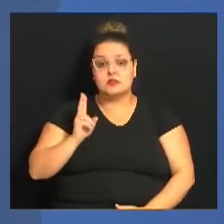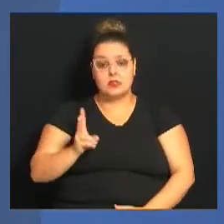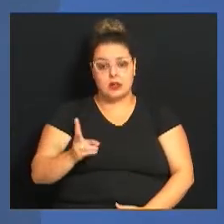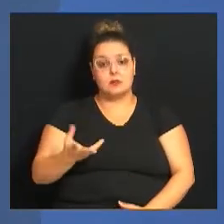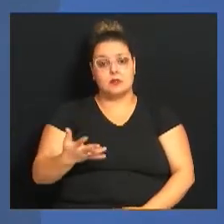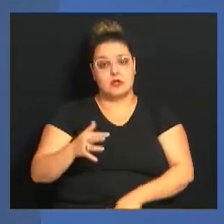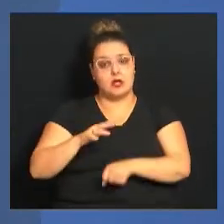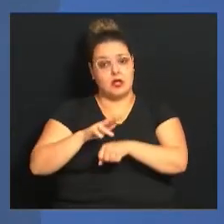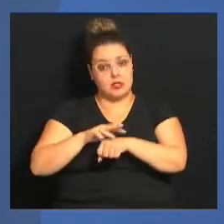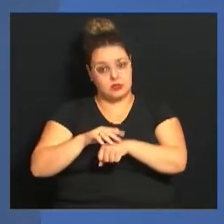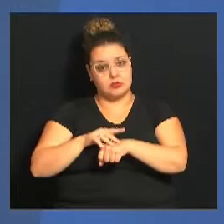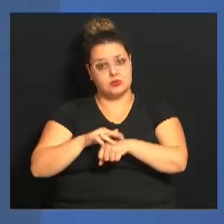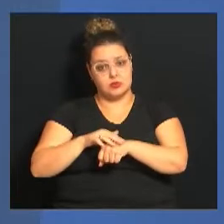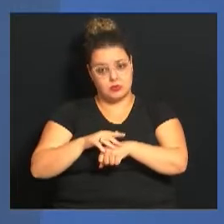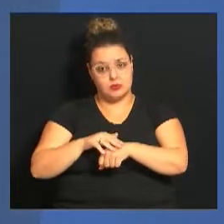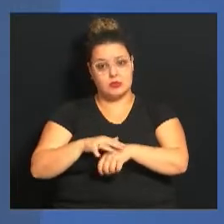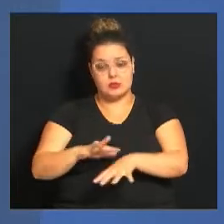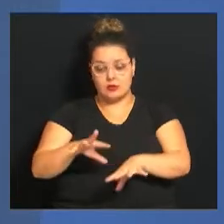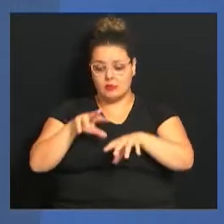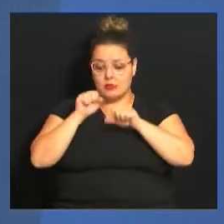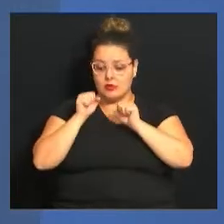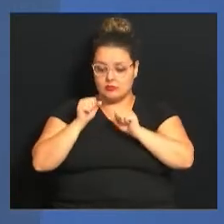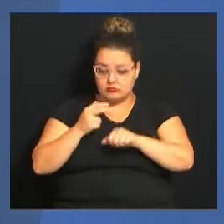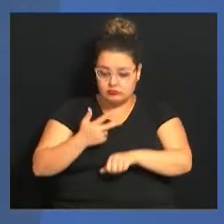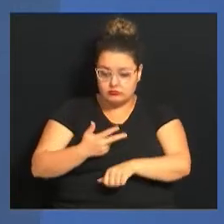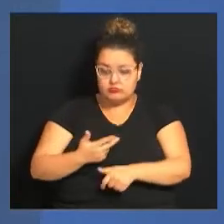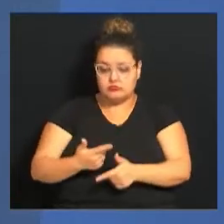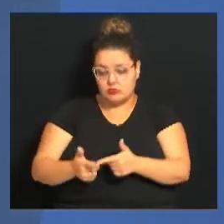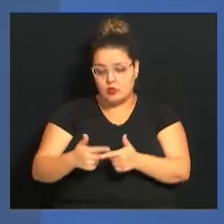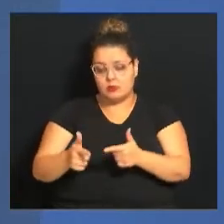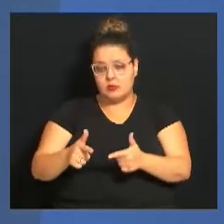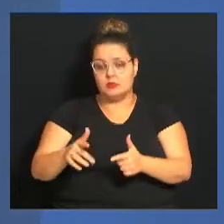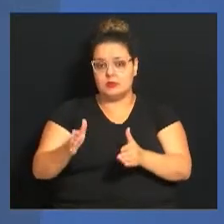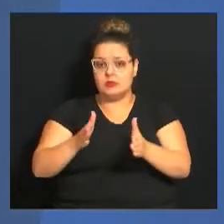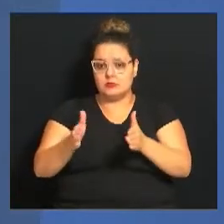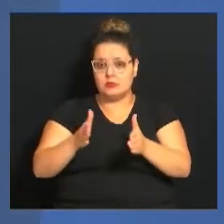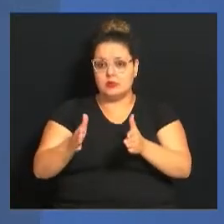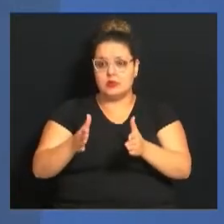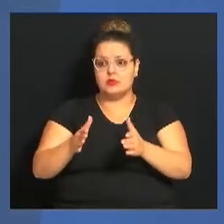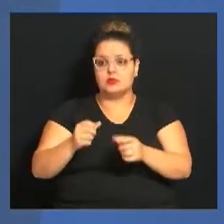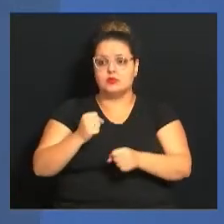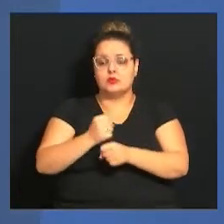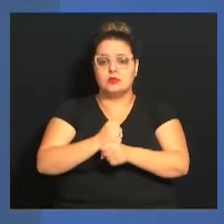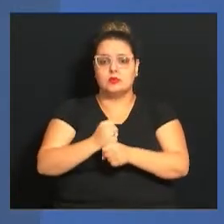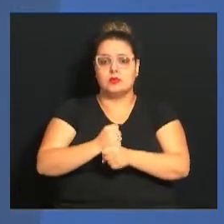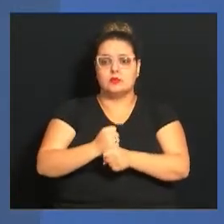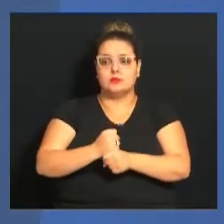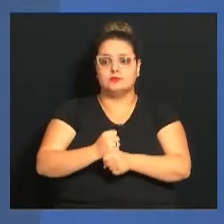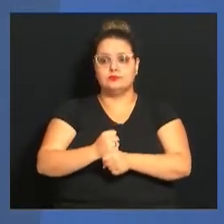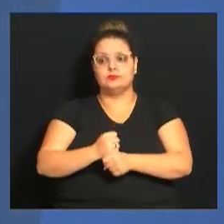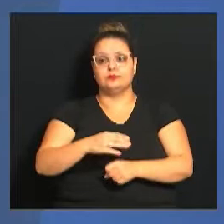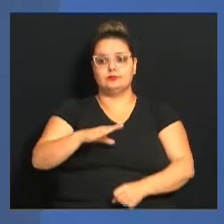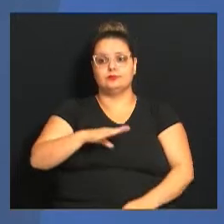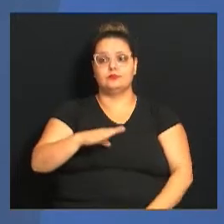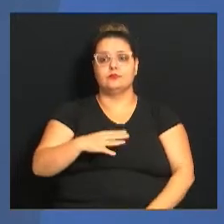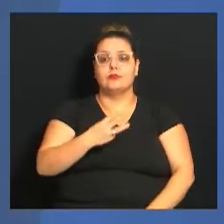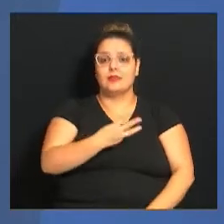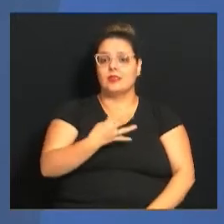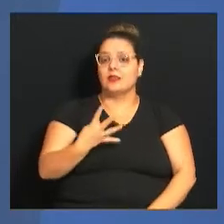doenças respiratórias nesta época do ano. Na rede municipal, são 34 leitos